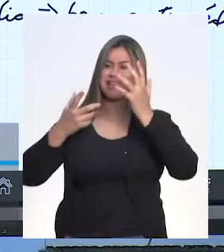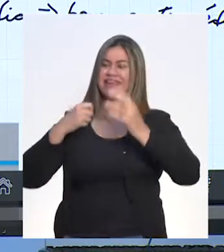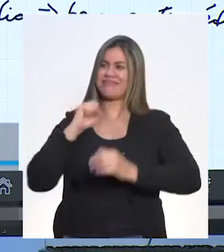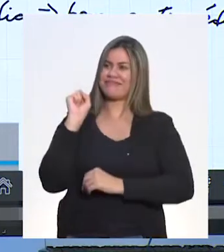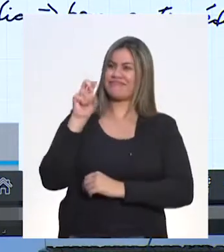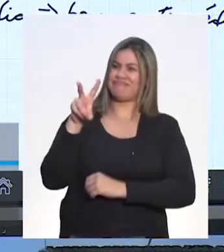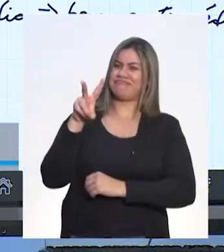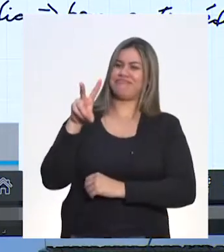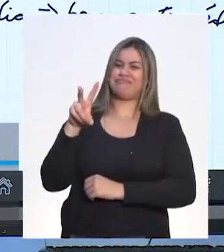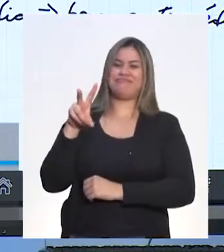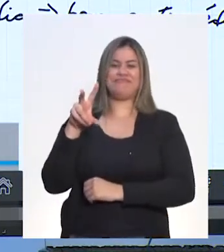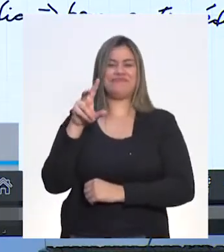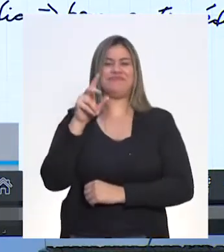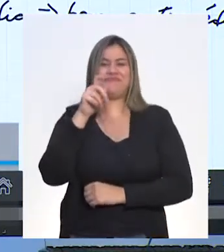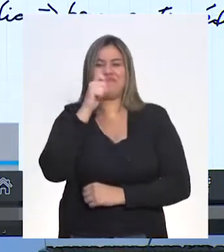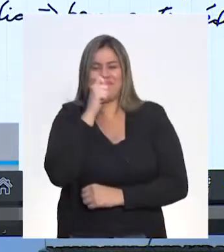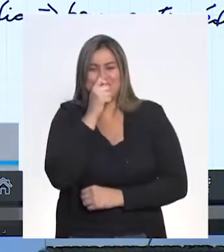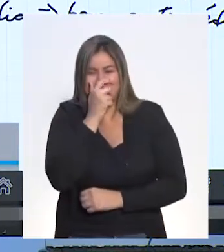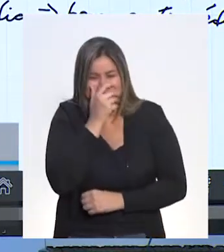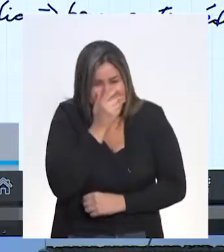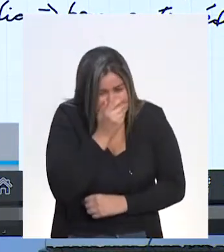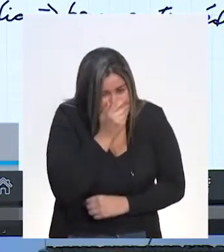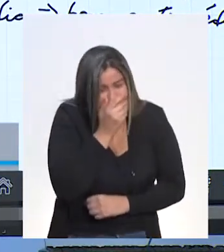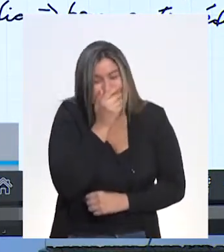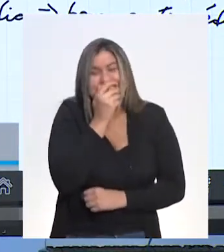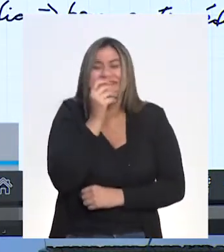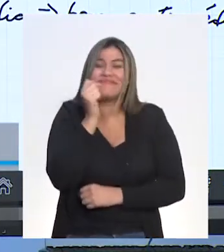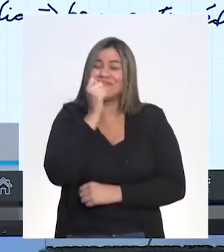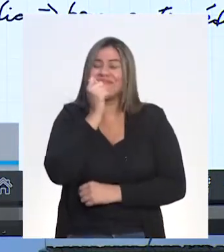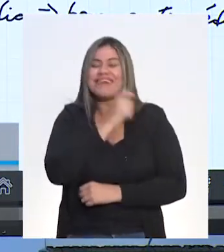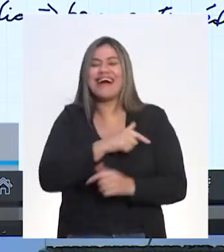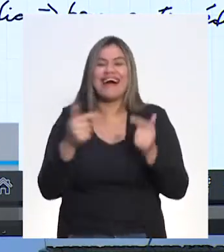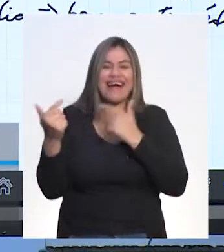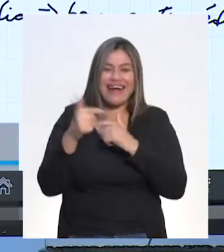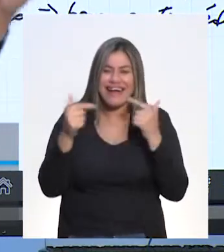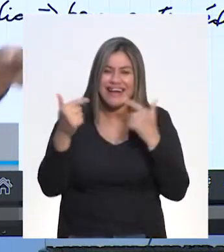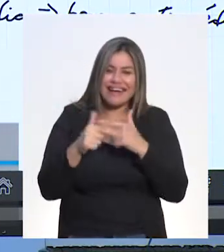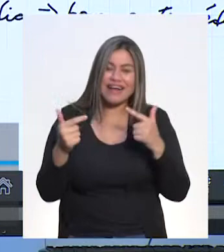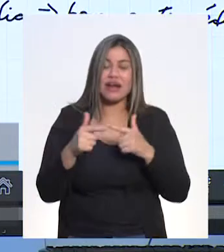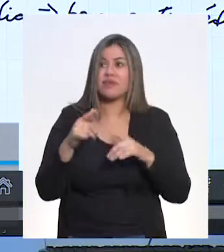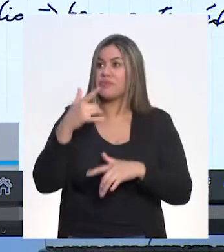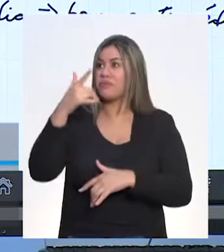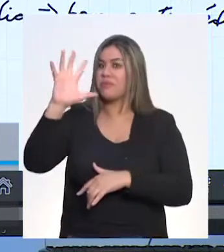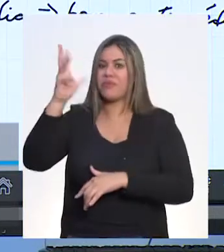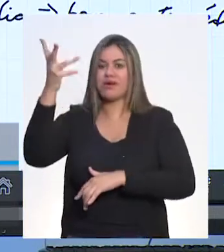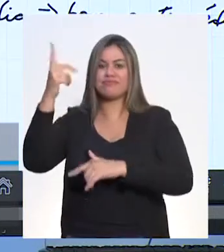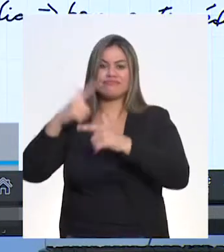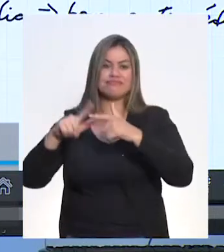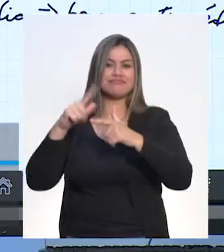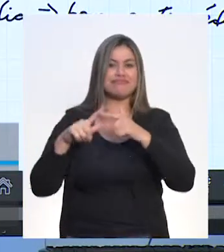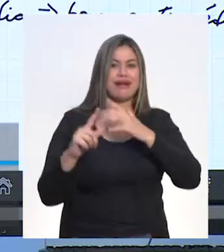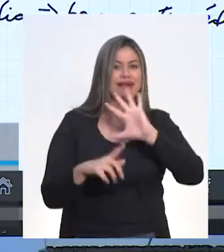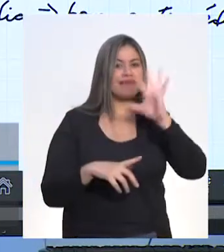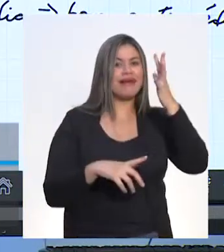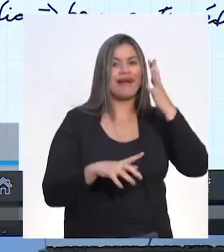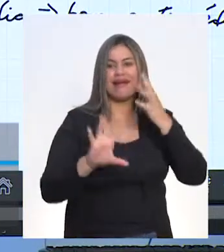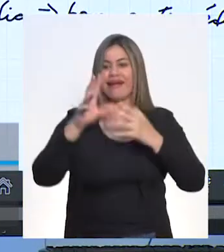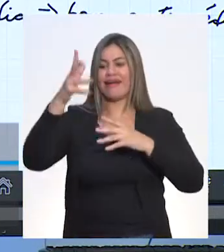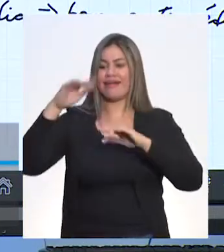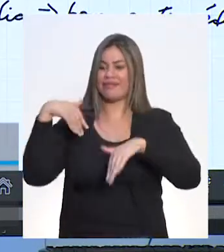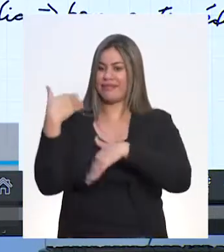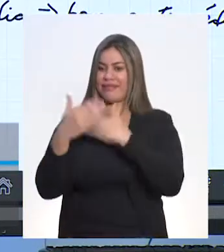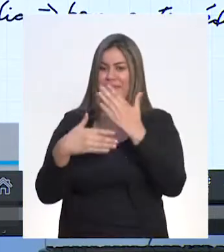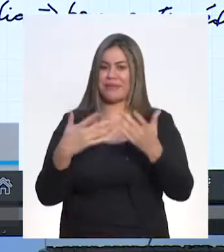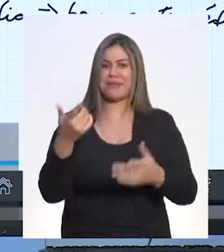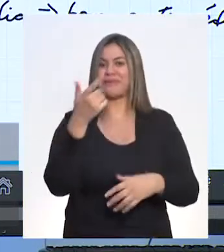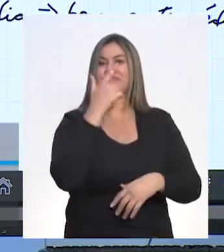são situações cômicas, engraçadas. É aquela coisa, né? É um rolo aqui, outro problema lá, outra coisinha ali, e no final aquilo se desenrola, né?